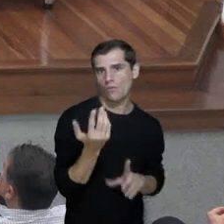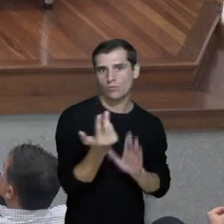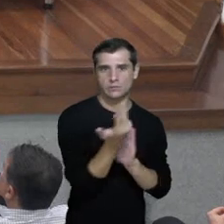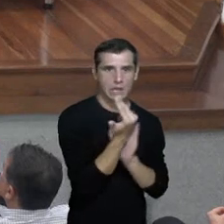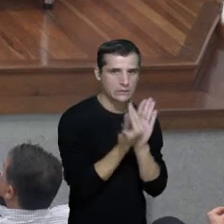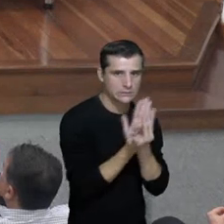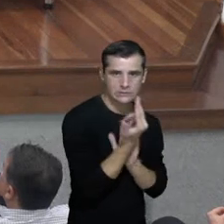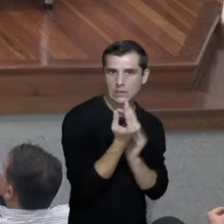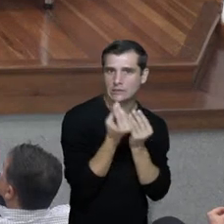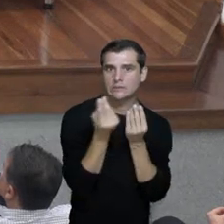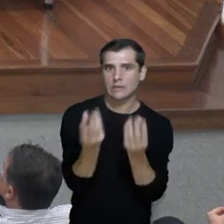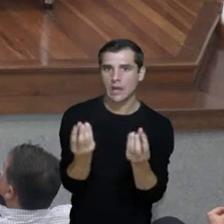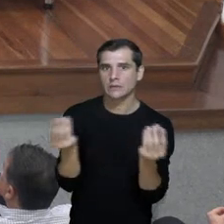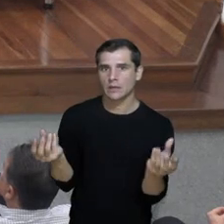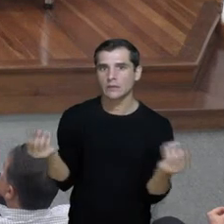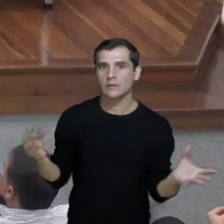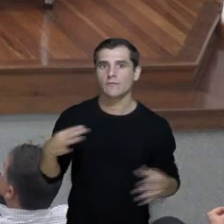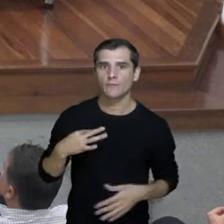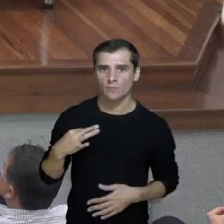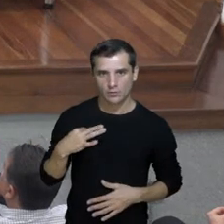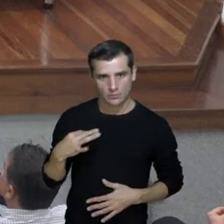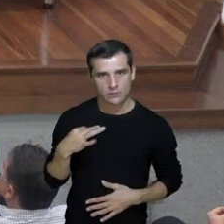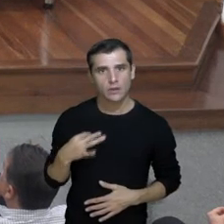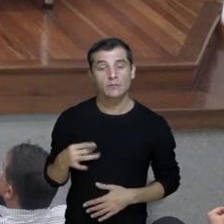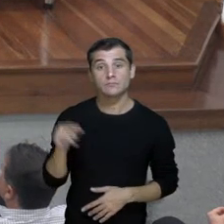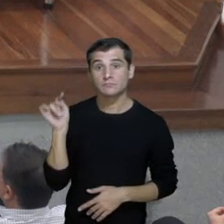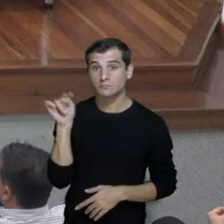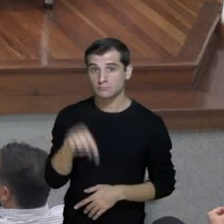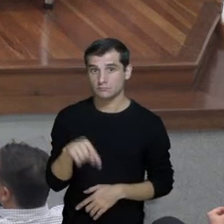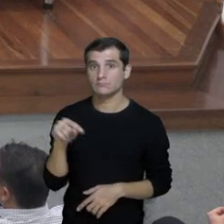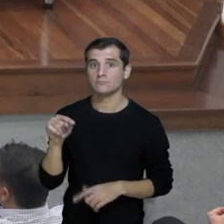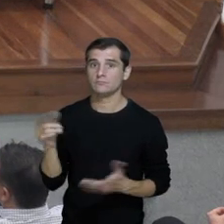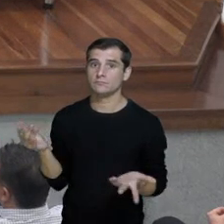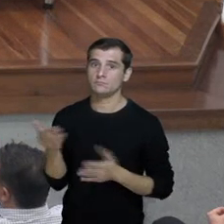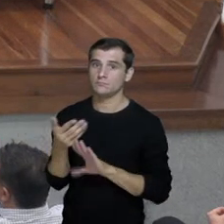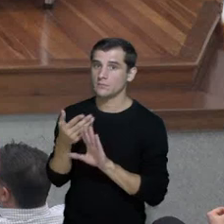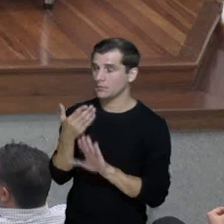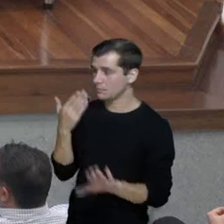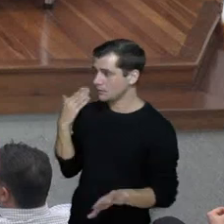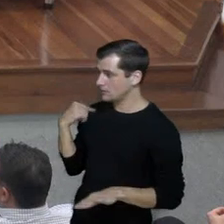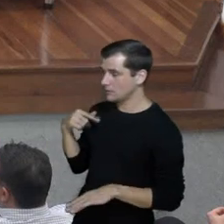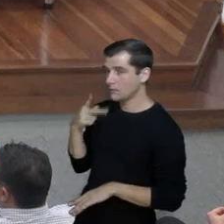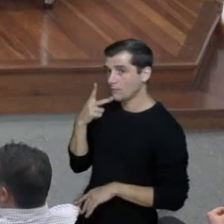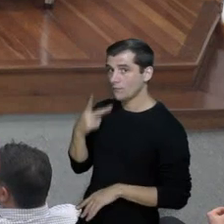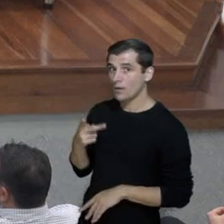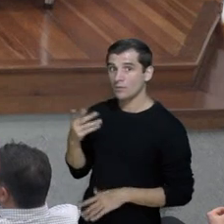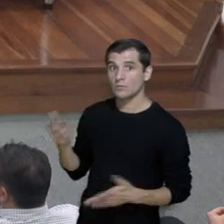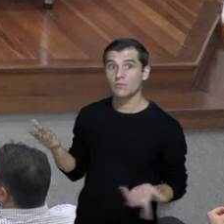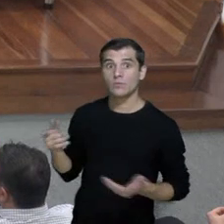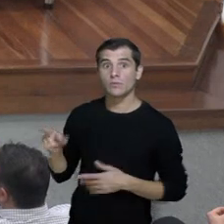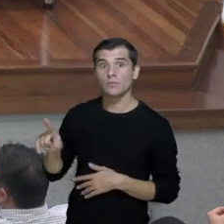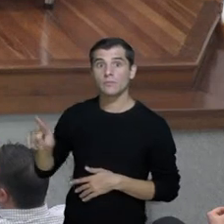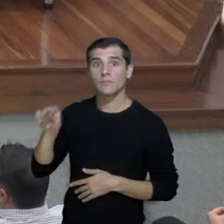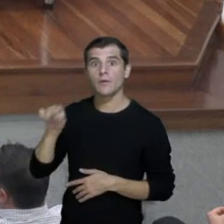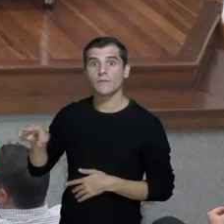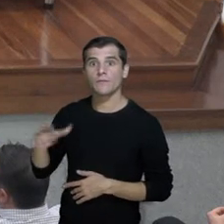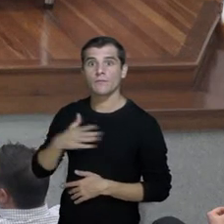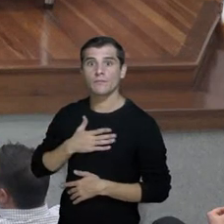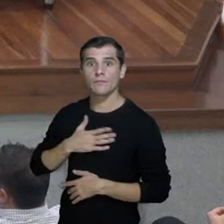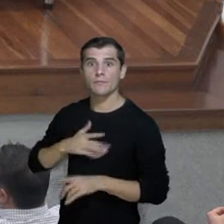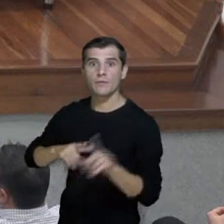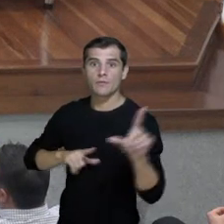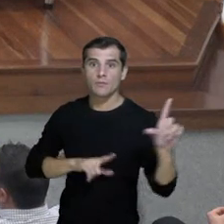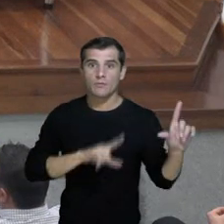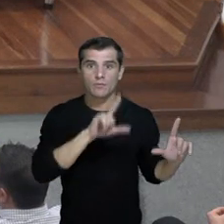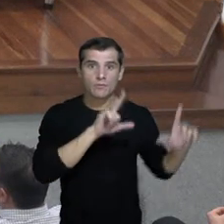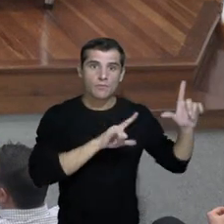acredito bastante nisso Foi algo que eu falei esses dias e e e faz muito sentido para mim hoje eu prefiro ter um quadro num hospital numa creche